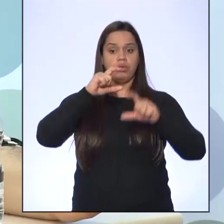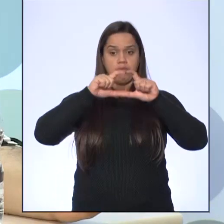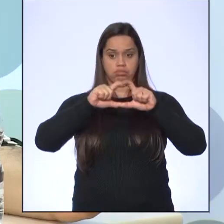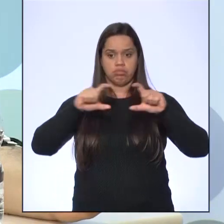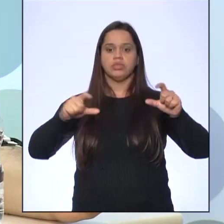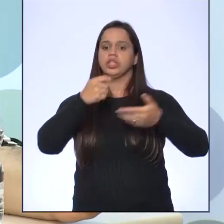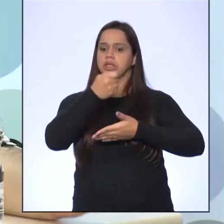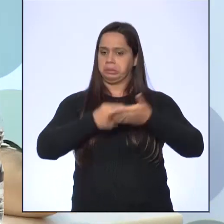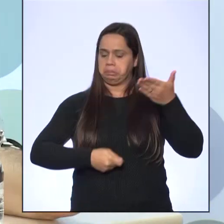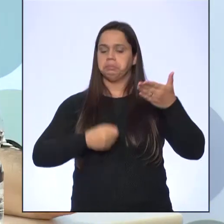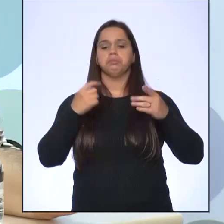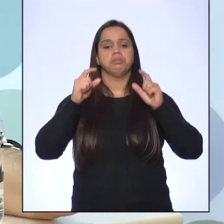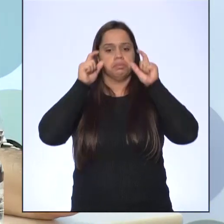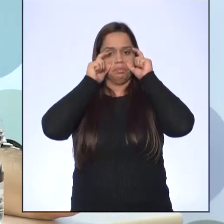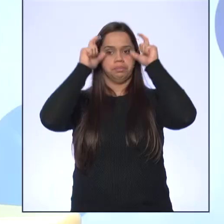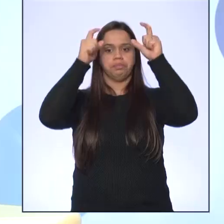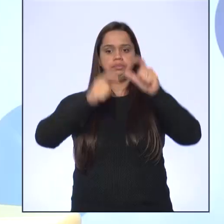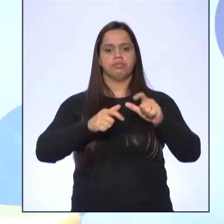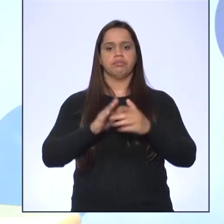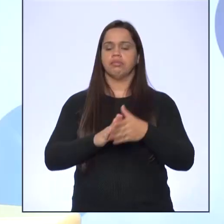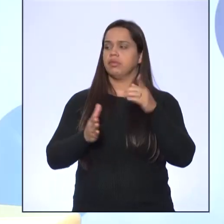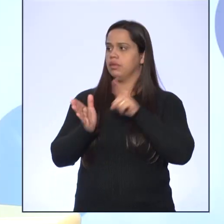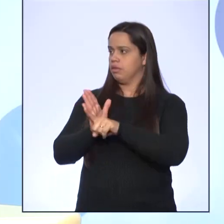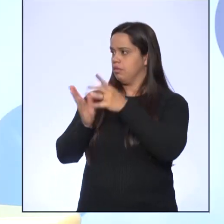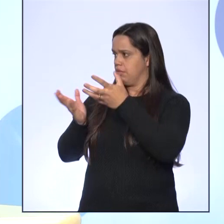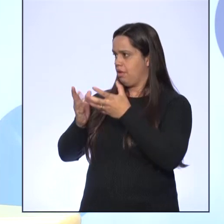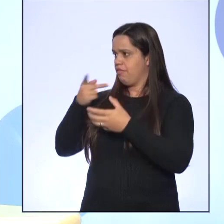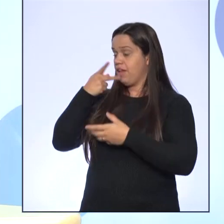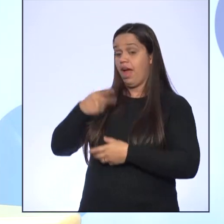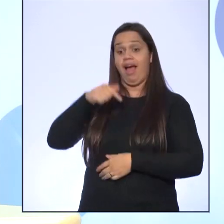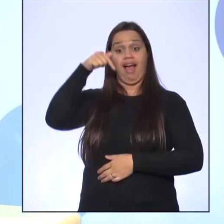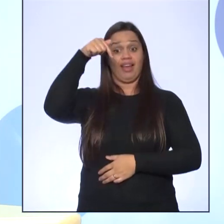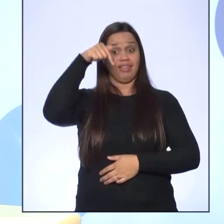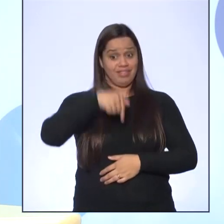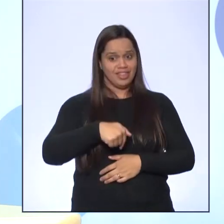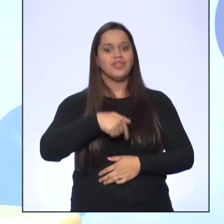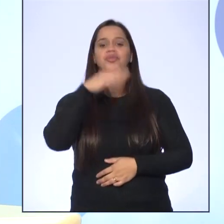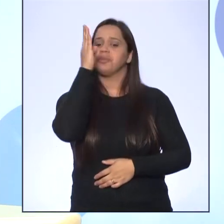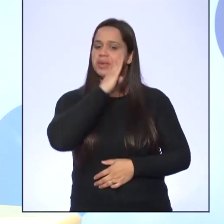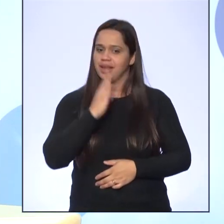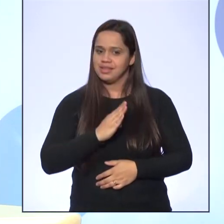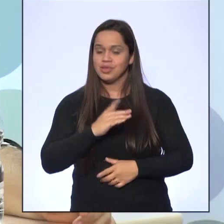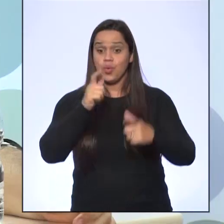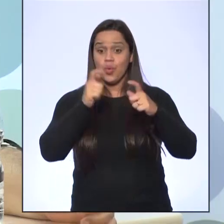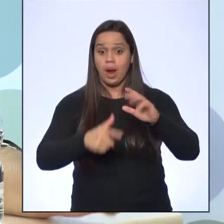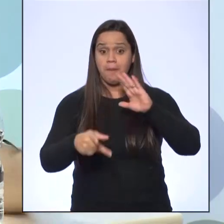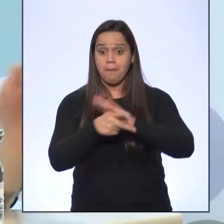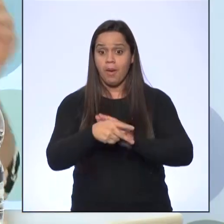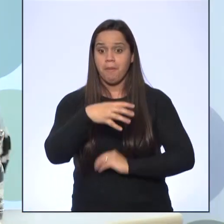né? Interessante. Quer falar alguma coisa, Priscila? No Brasil. No Brasil, exato. Na Bahia.